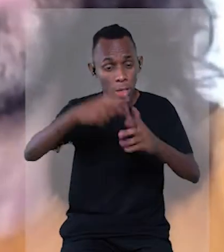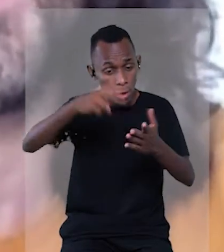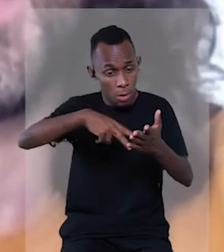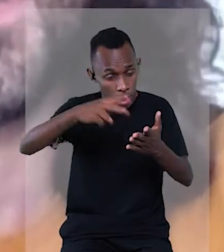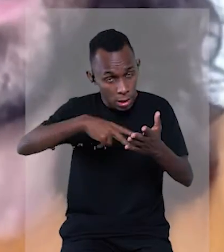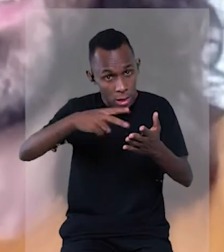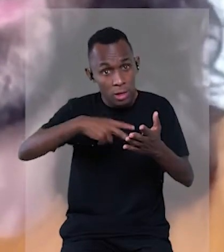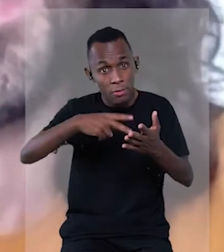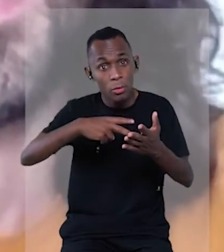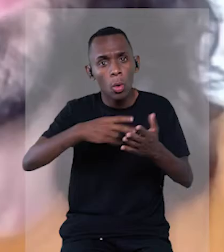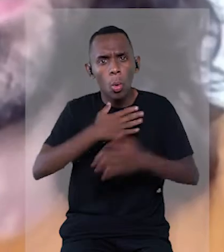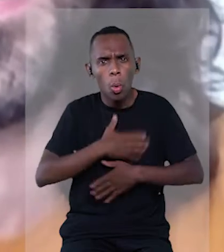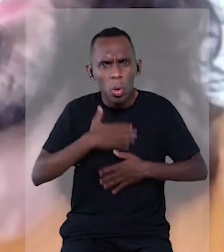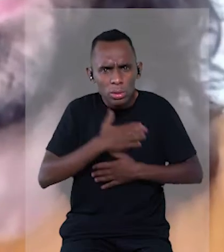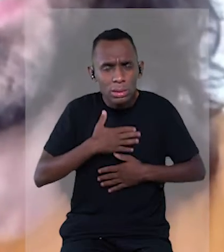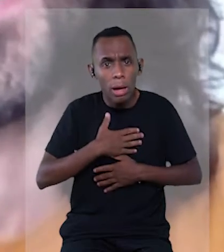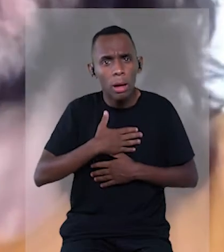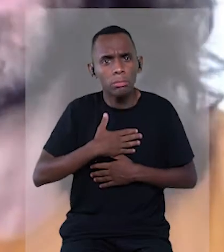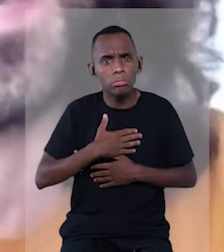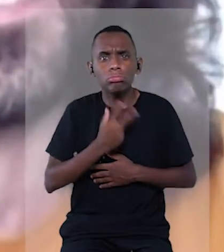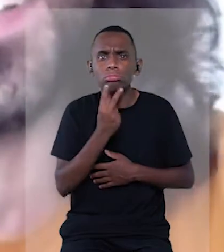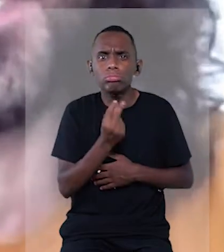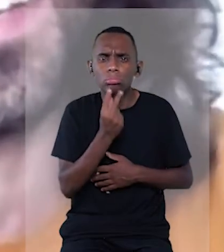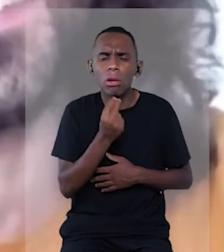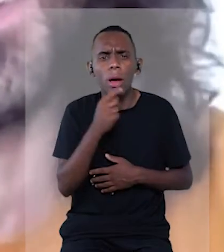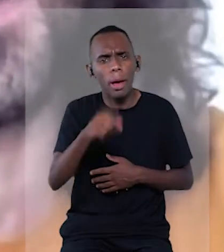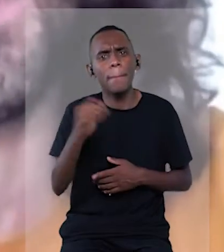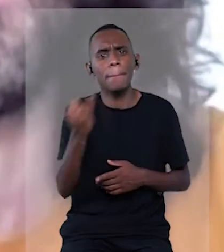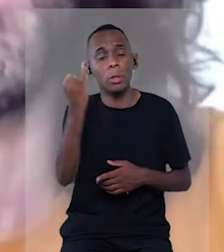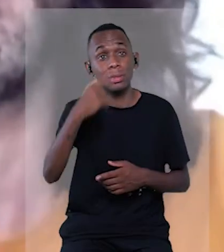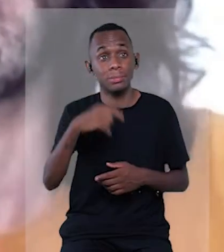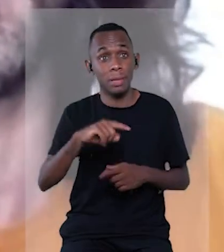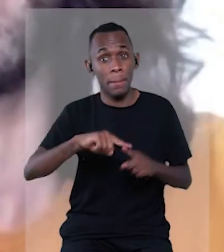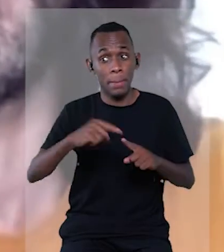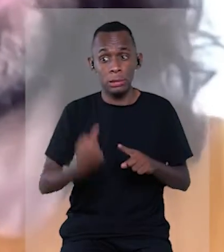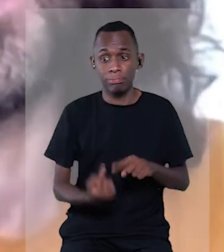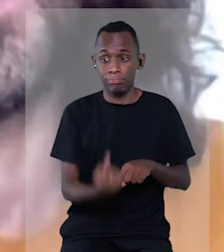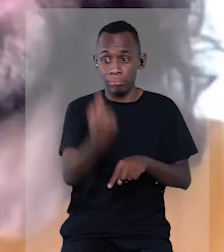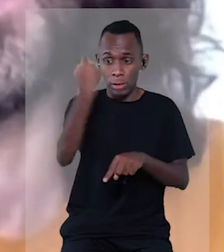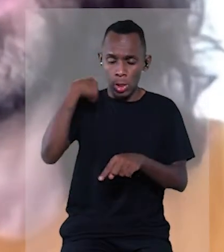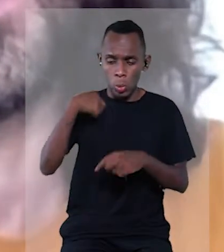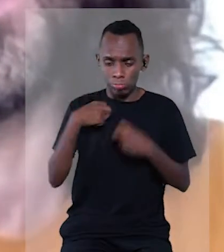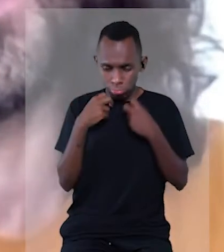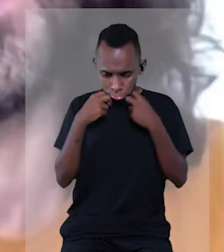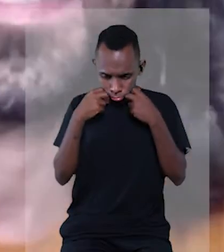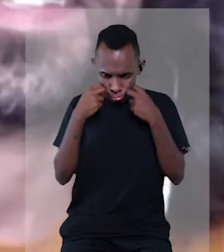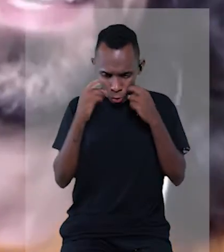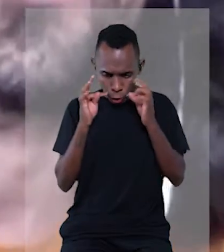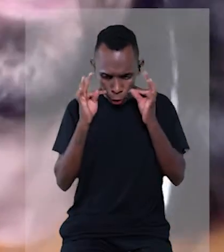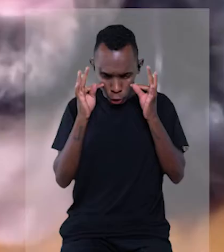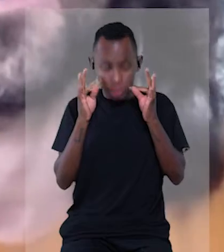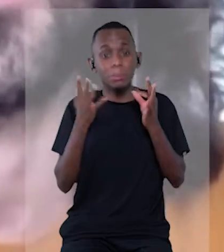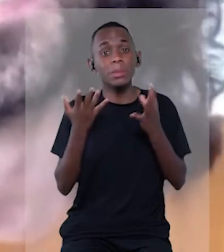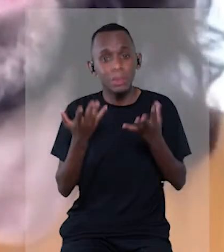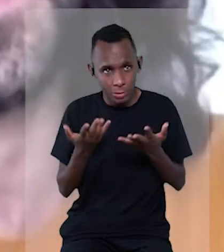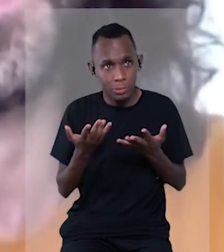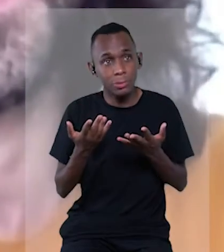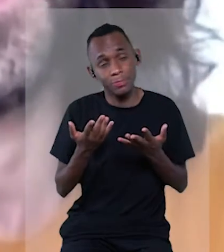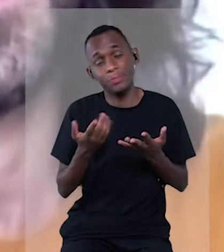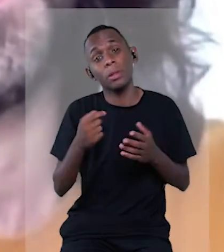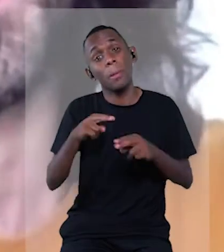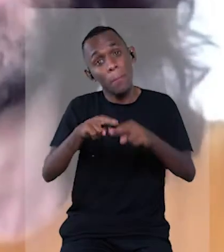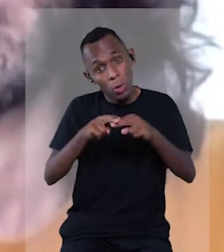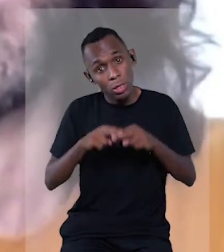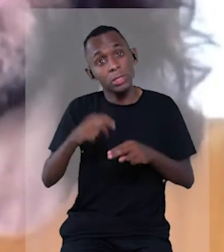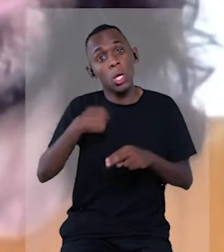eu era Machado de muito Assis já é bacana demais, Eu né? gostava, adorava. Eu era muito tímido, então isso também tem conexão com as